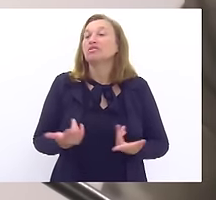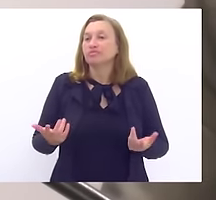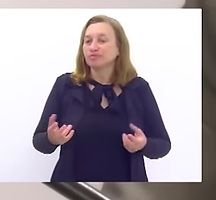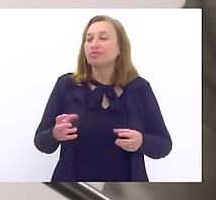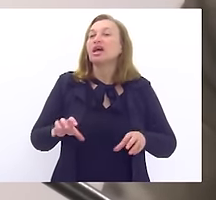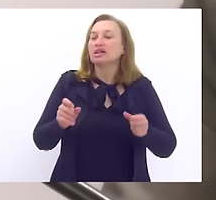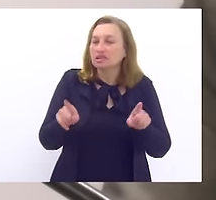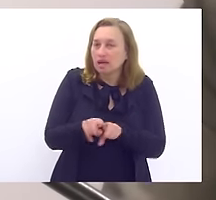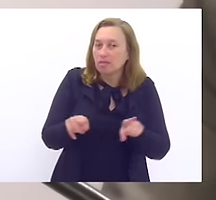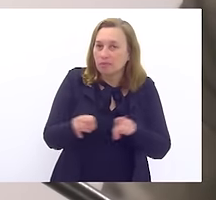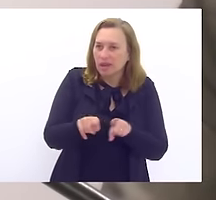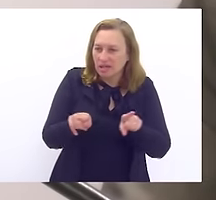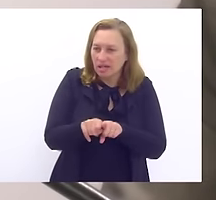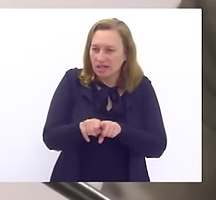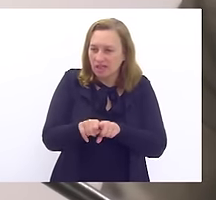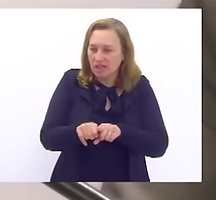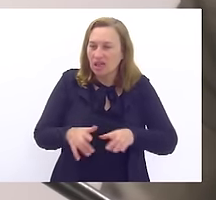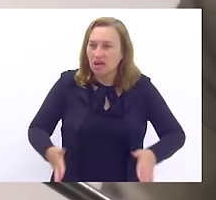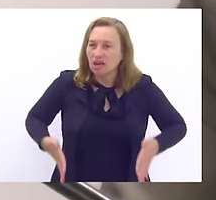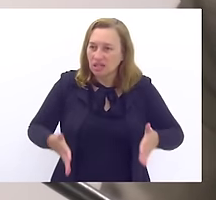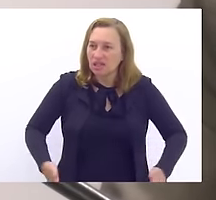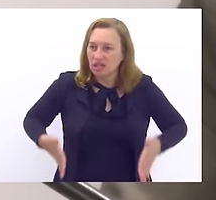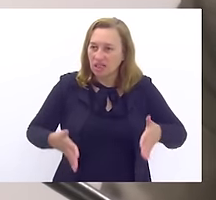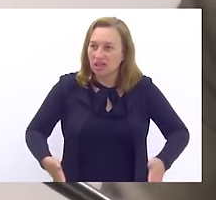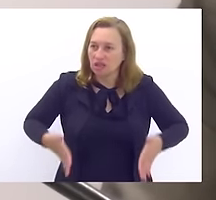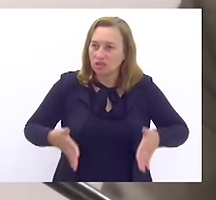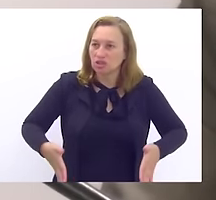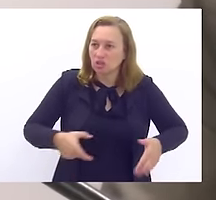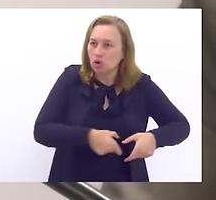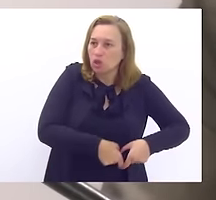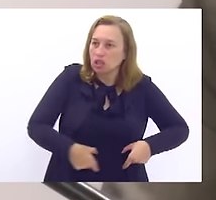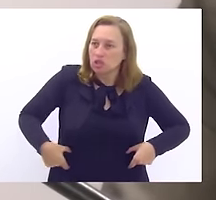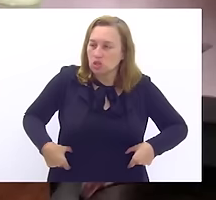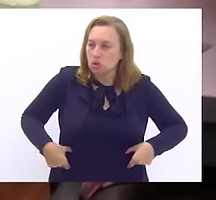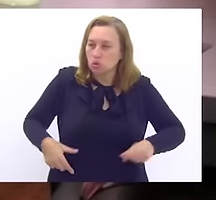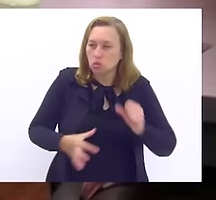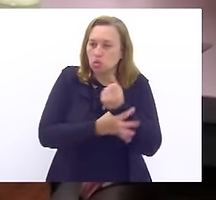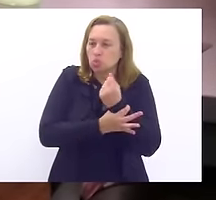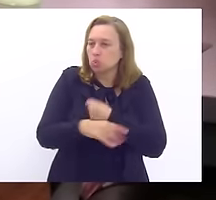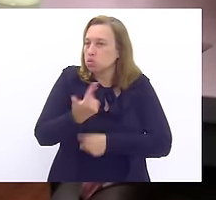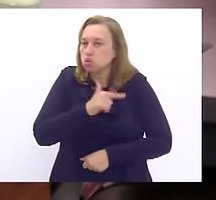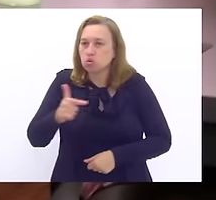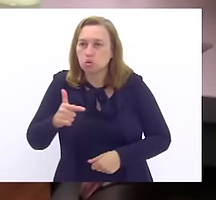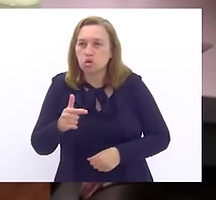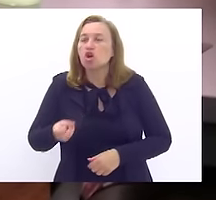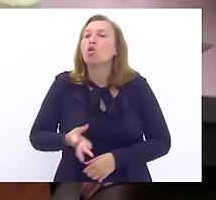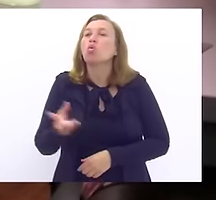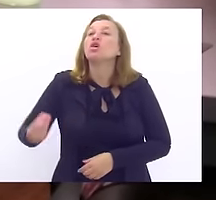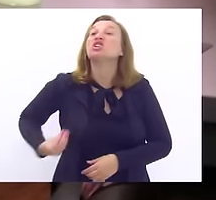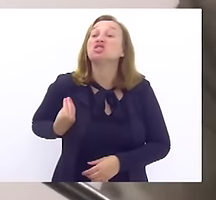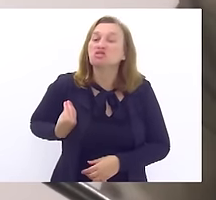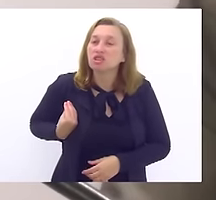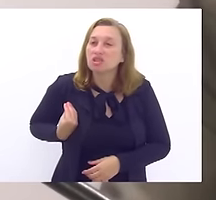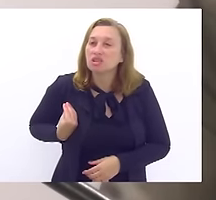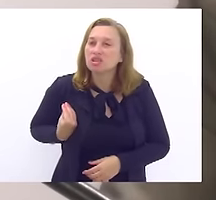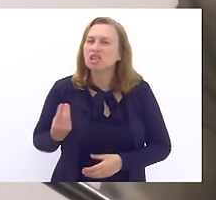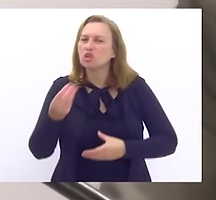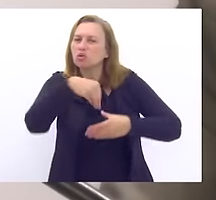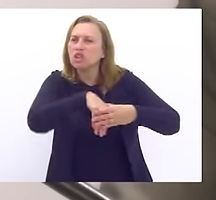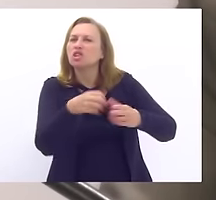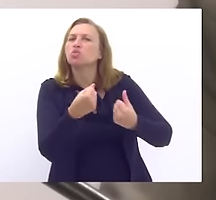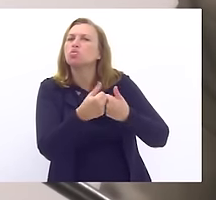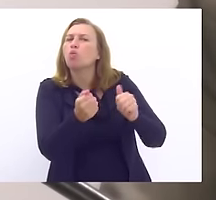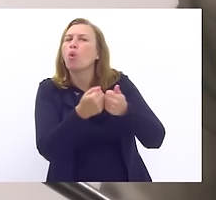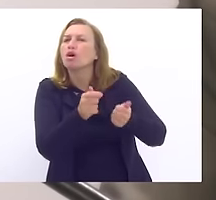do cadeirante sem funcionar aí uma pergunta que eu faço a você do teatro quantas vidas estão sendo carregadas ali se você